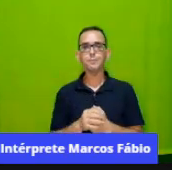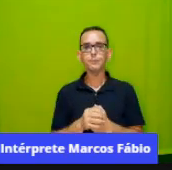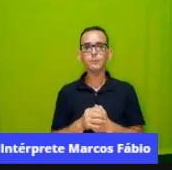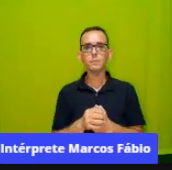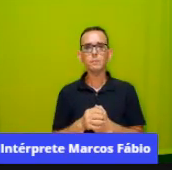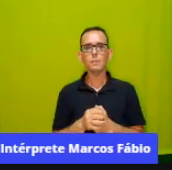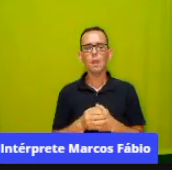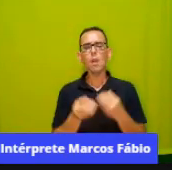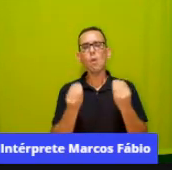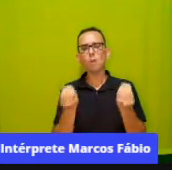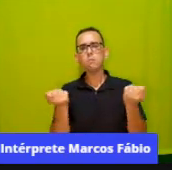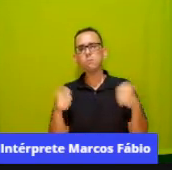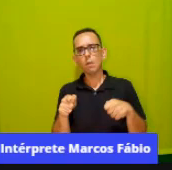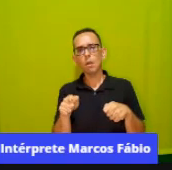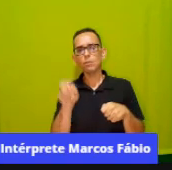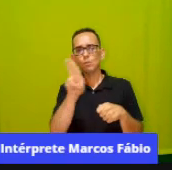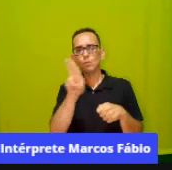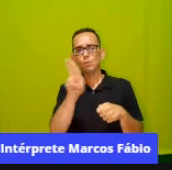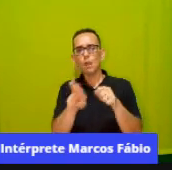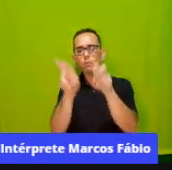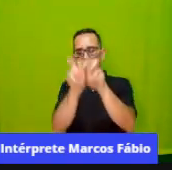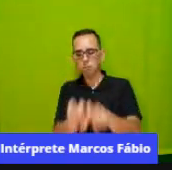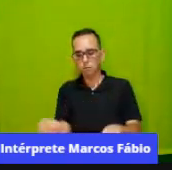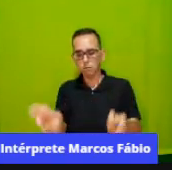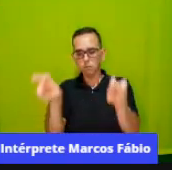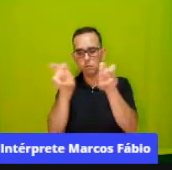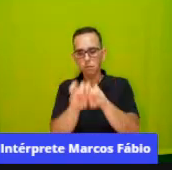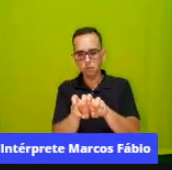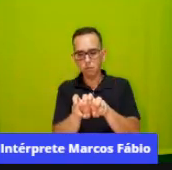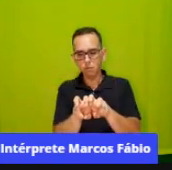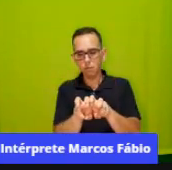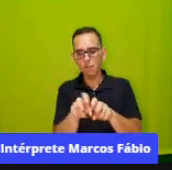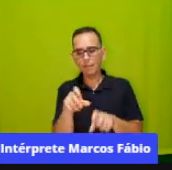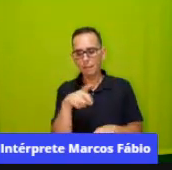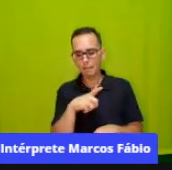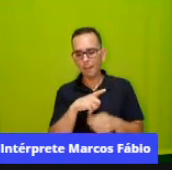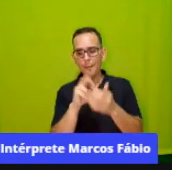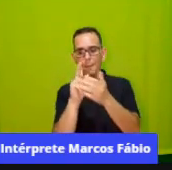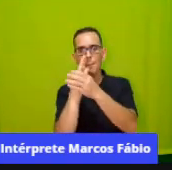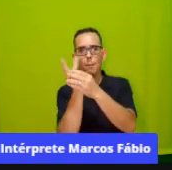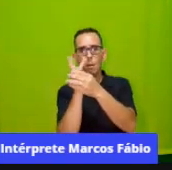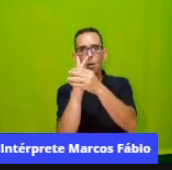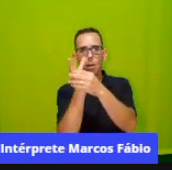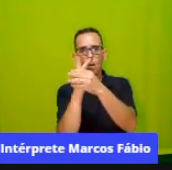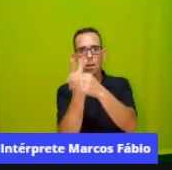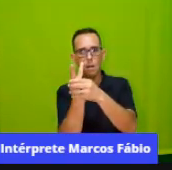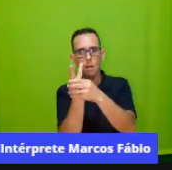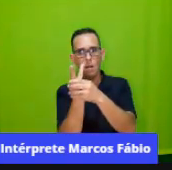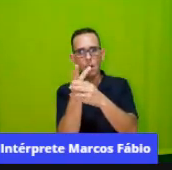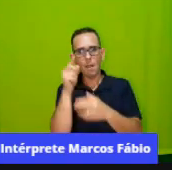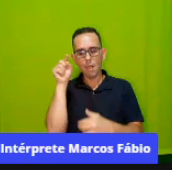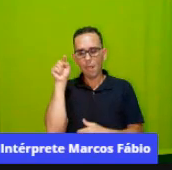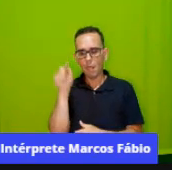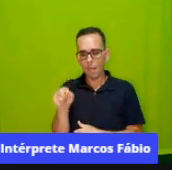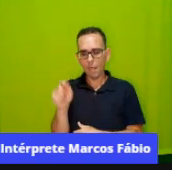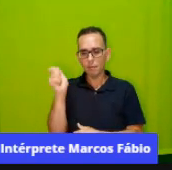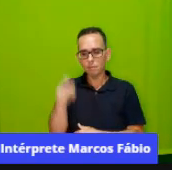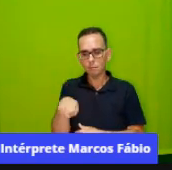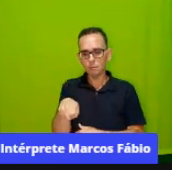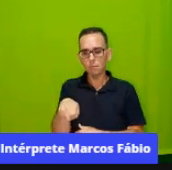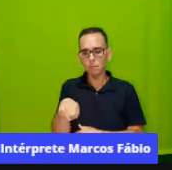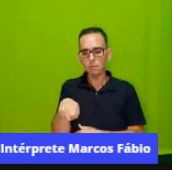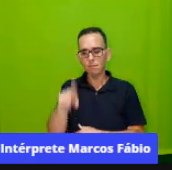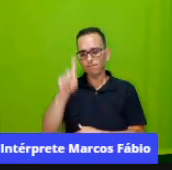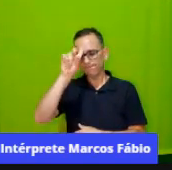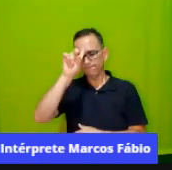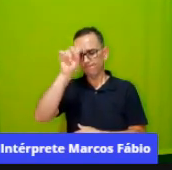colmeia com os adaptadores. Como a gente está falando de computador, nós temos também softwares.